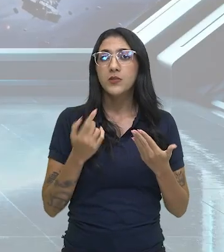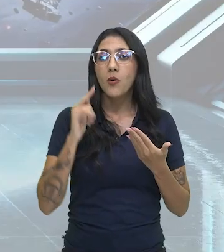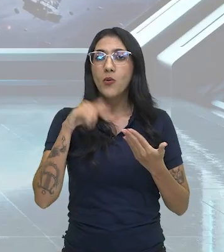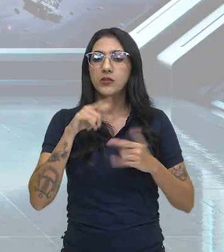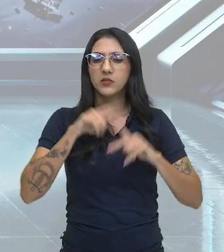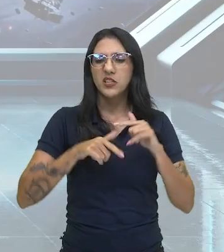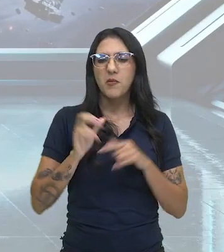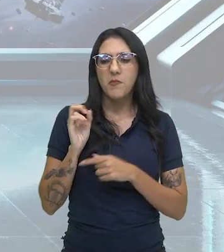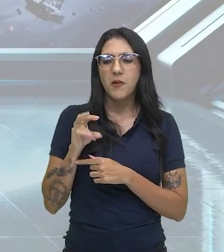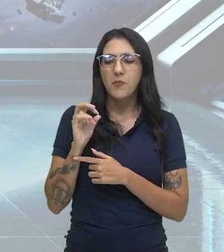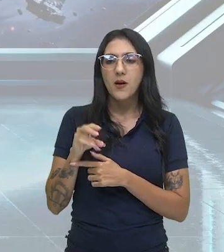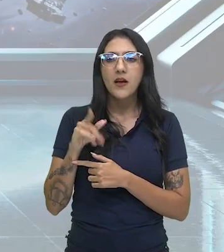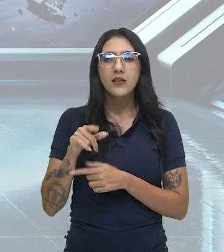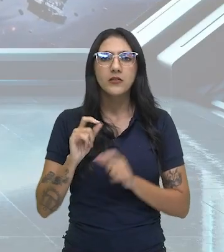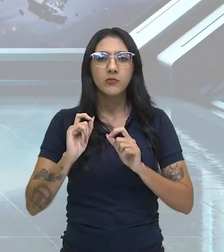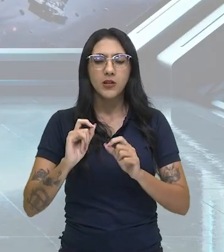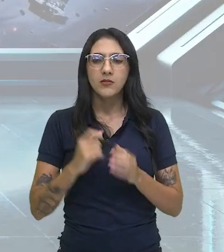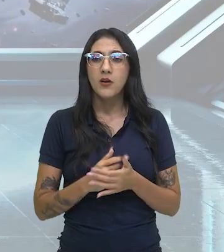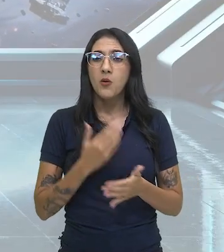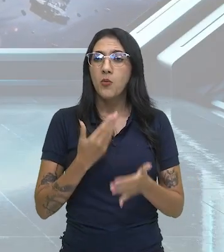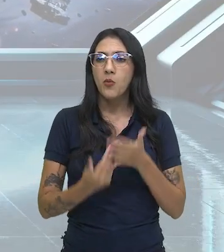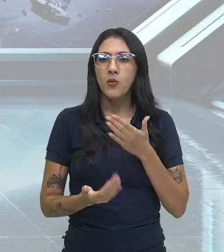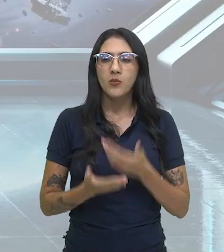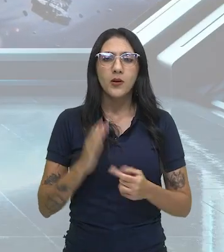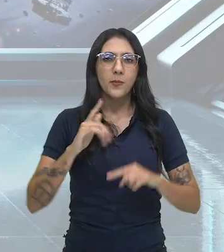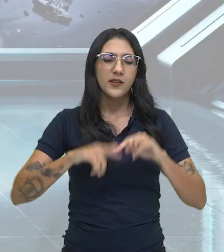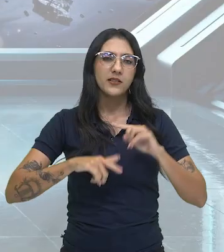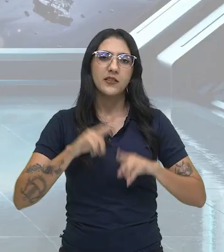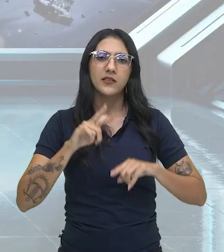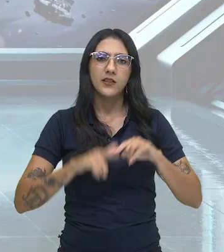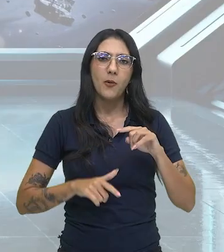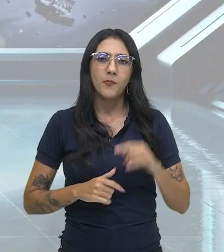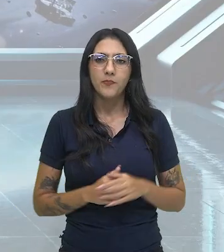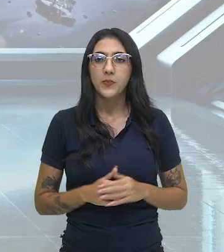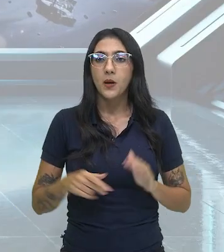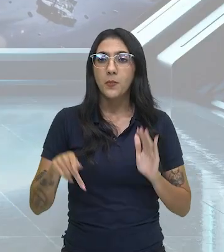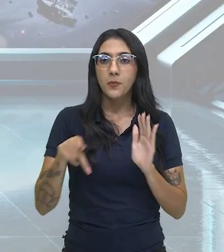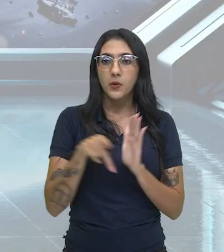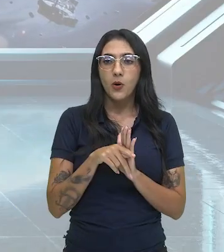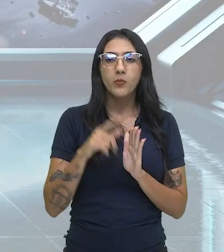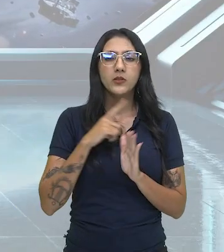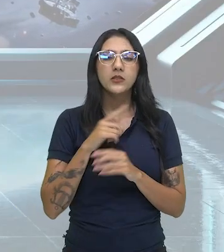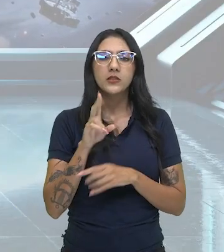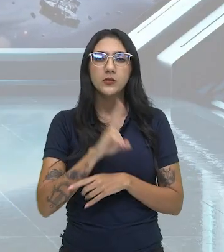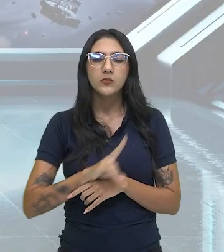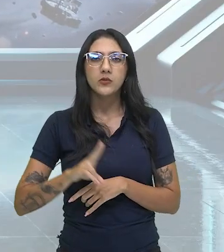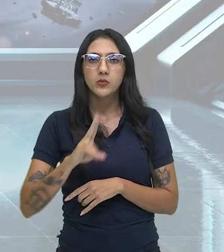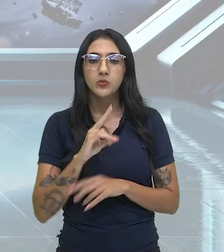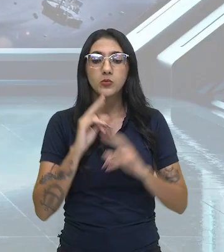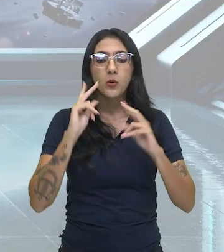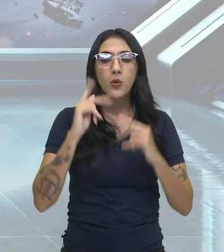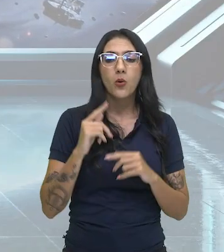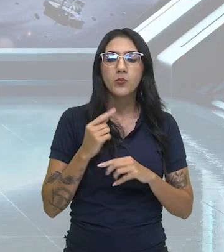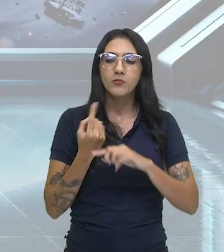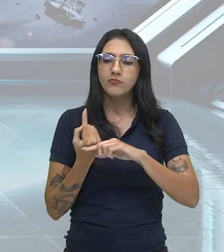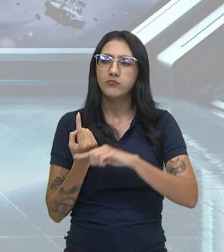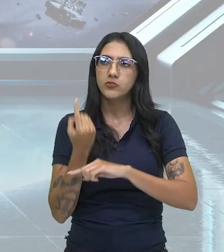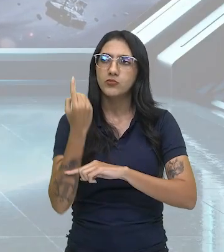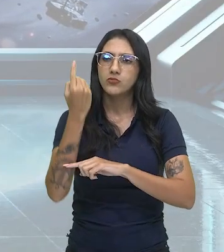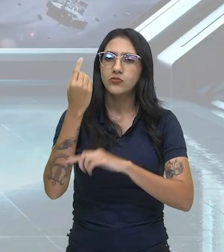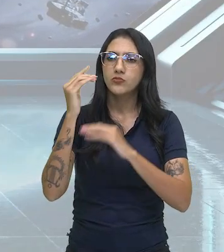espacial, ele é composto por qualquer objeto feito e enviado pelo homem ao espaço e que